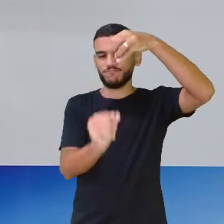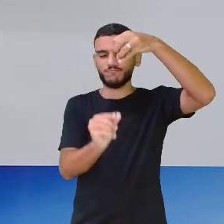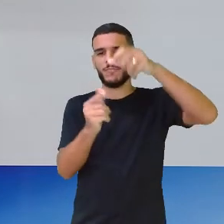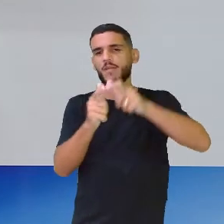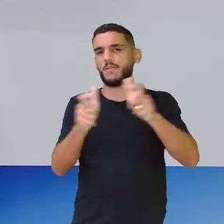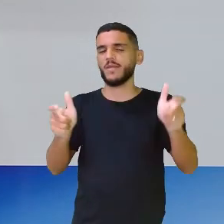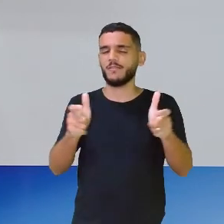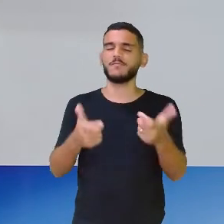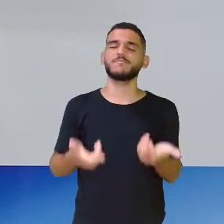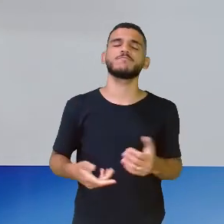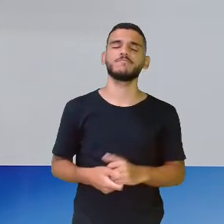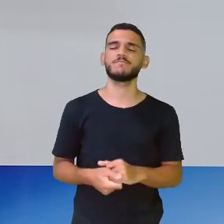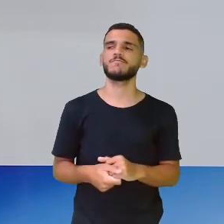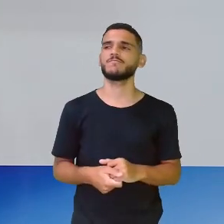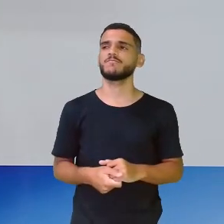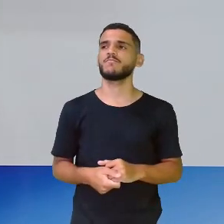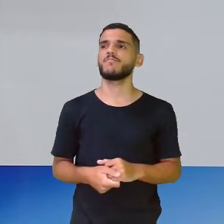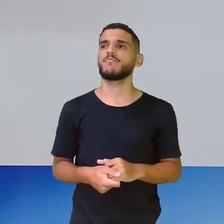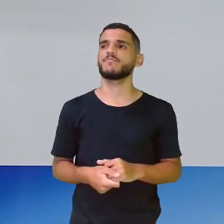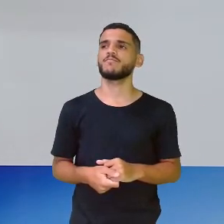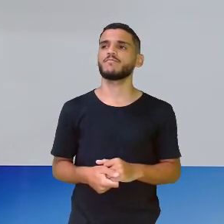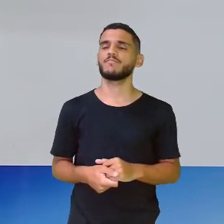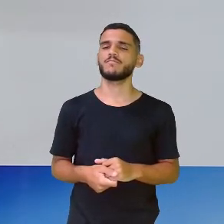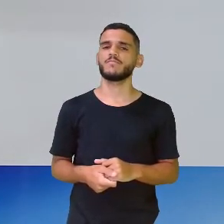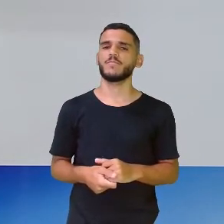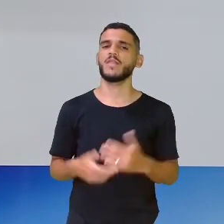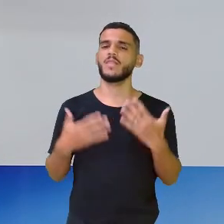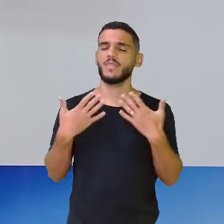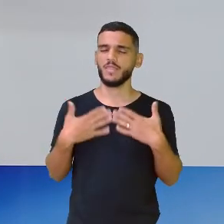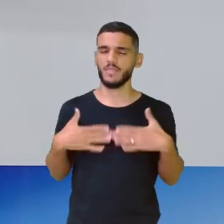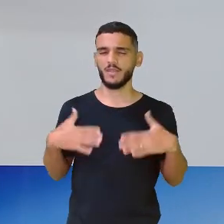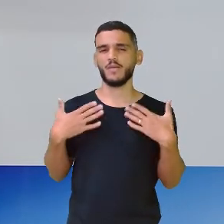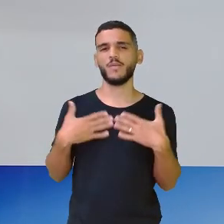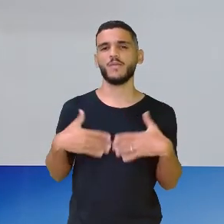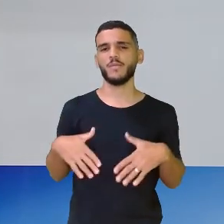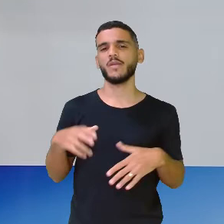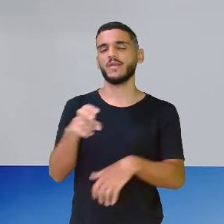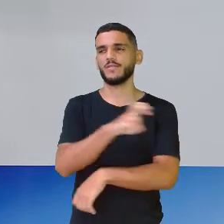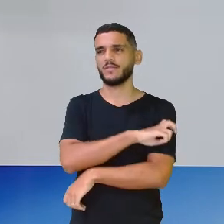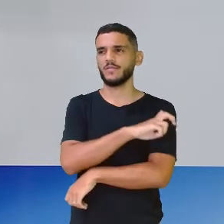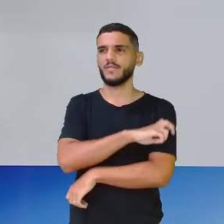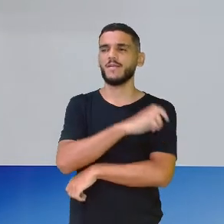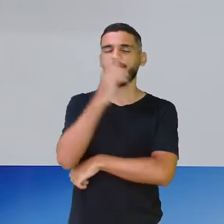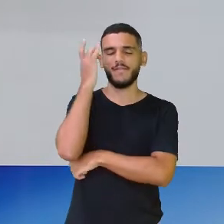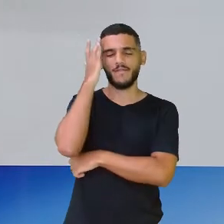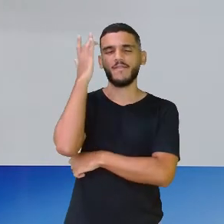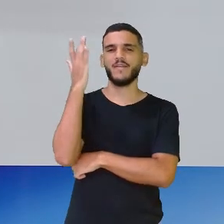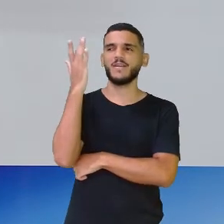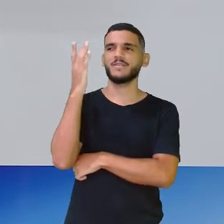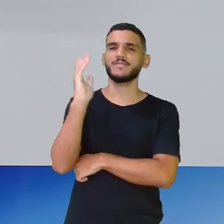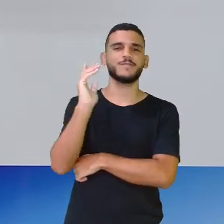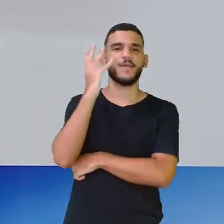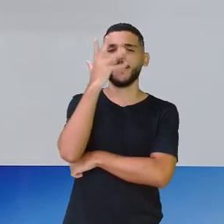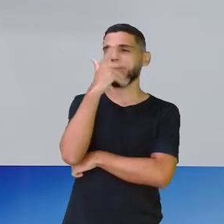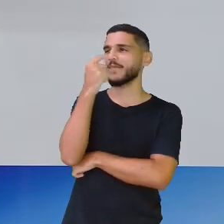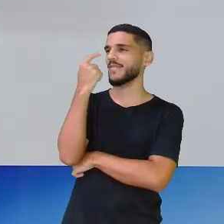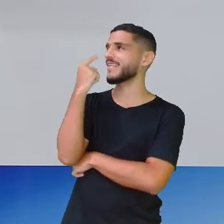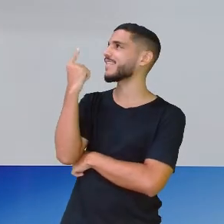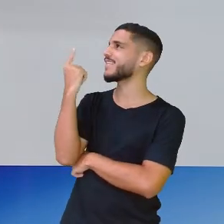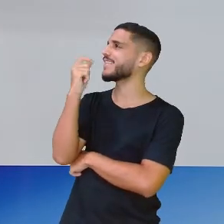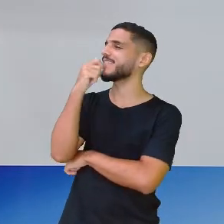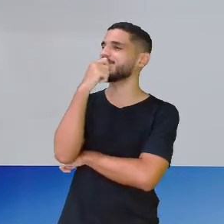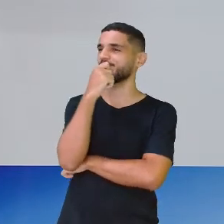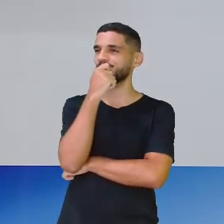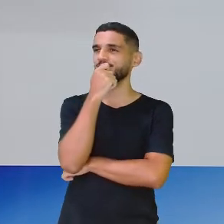aquela moeda de 50 centavos. Tranquilo, quinto ano, muito fácil, olha que coisa linda.